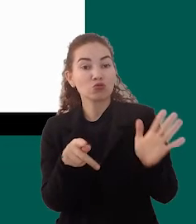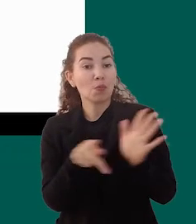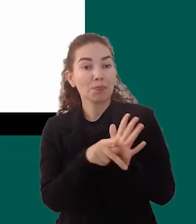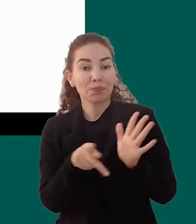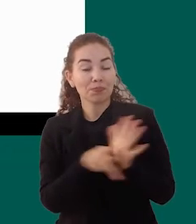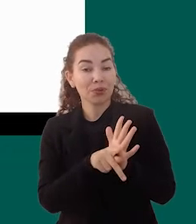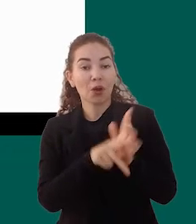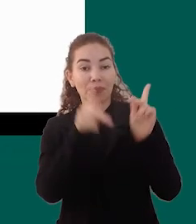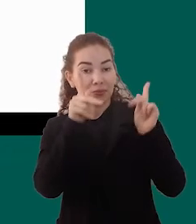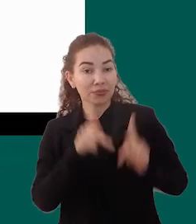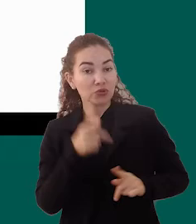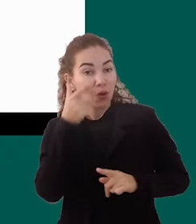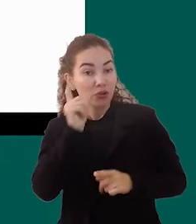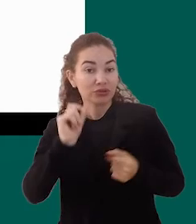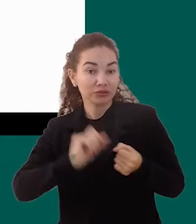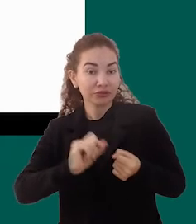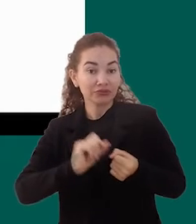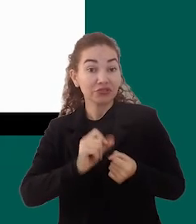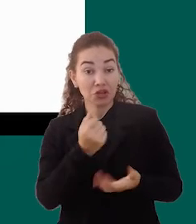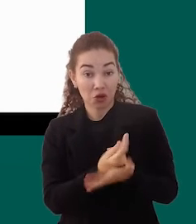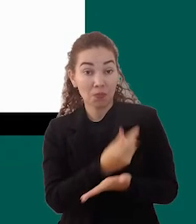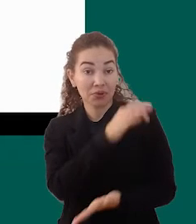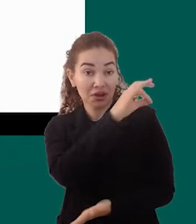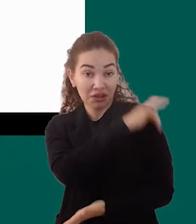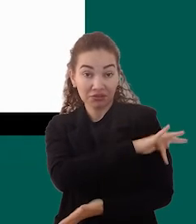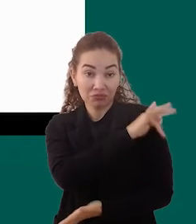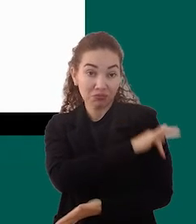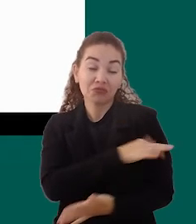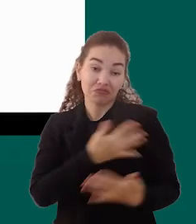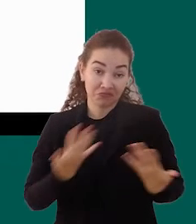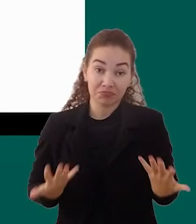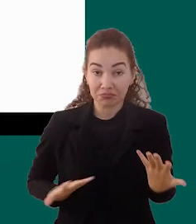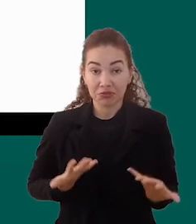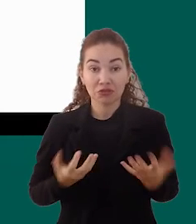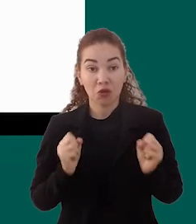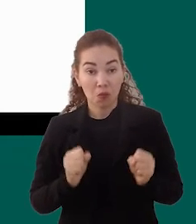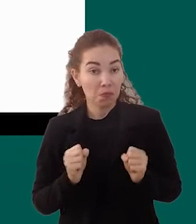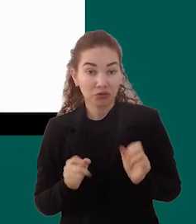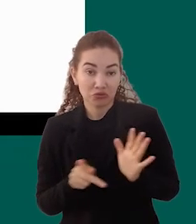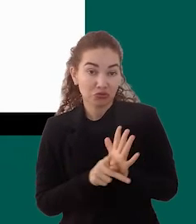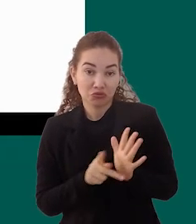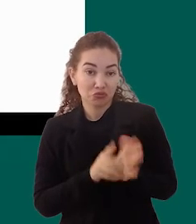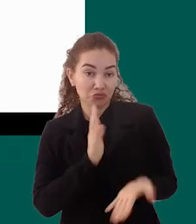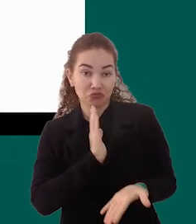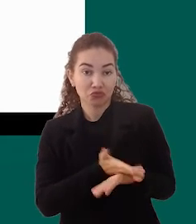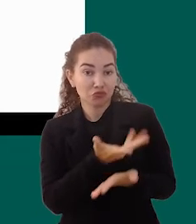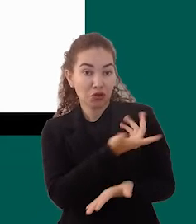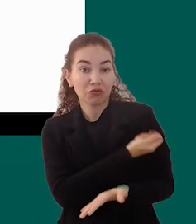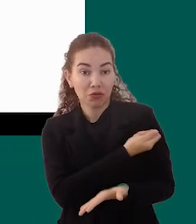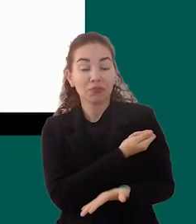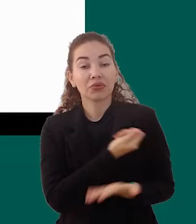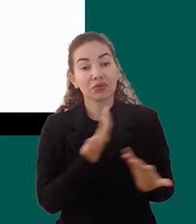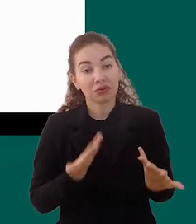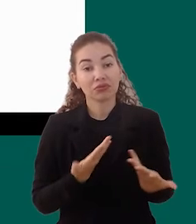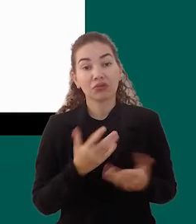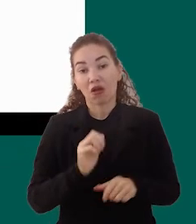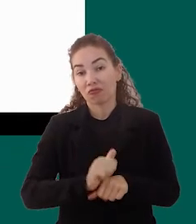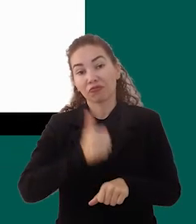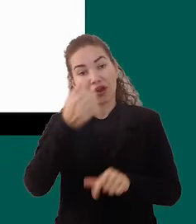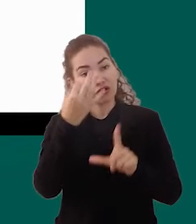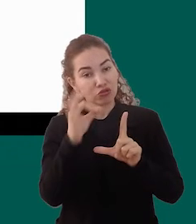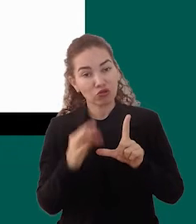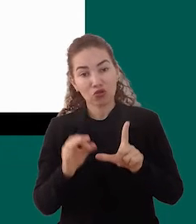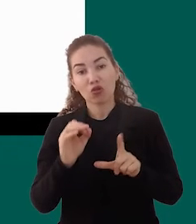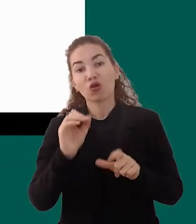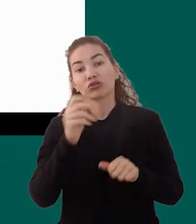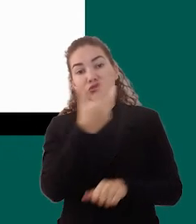favorecer, inclusive, a autoaplicação dessa vacina. Você compraria numa farmácia, poderia se autoaplicar, o que favorece a logística vacinal, né? E